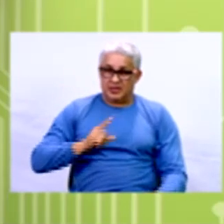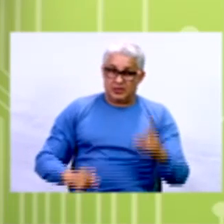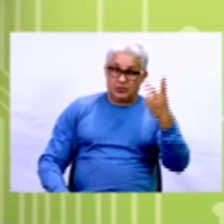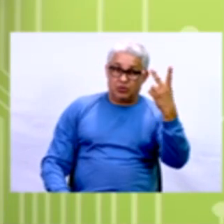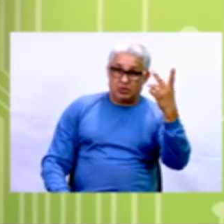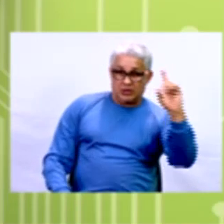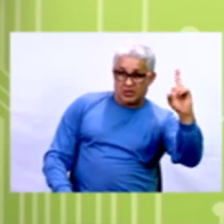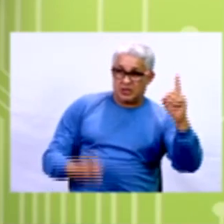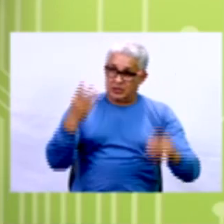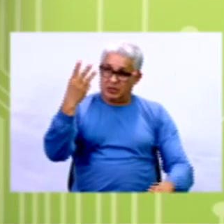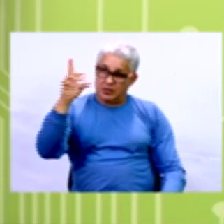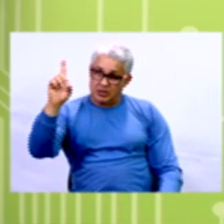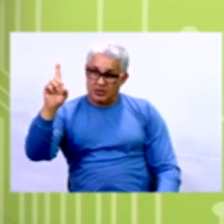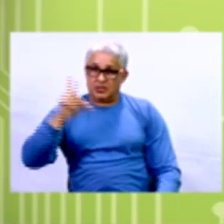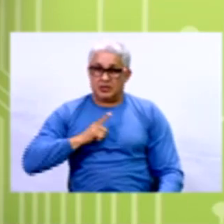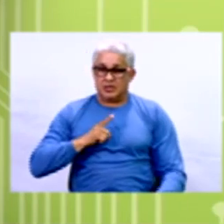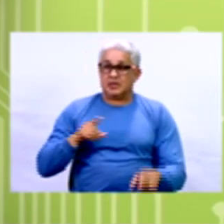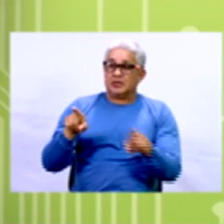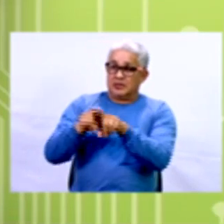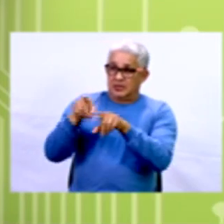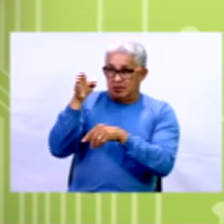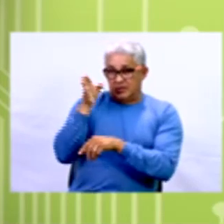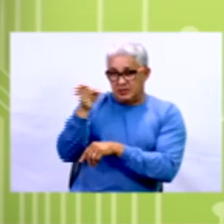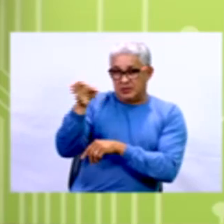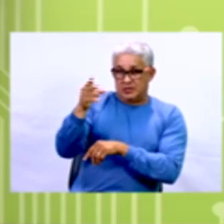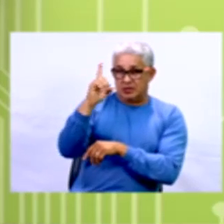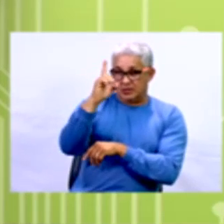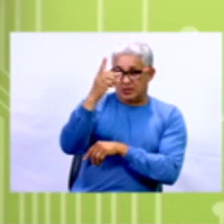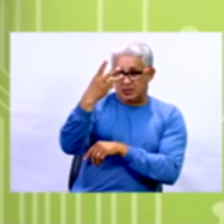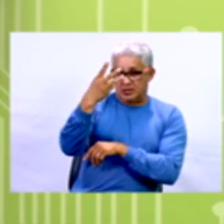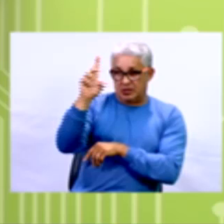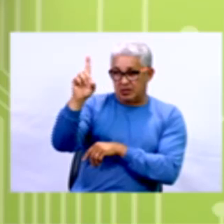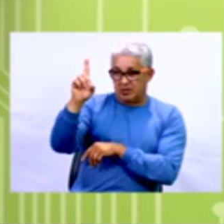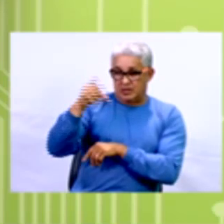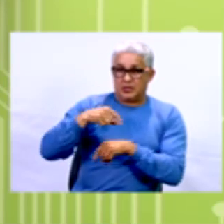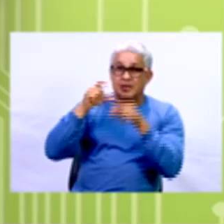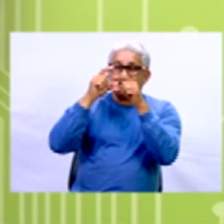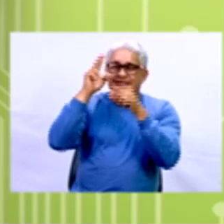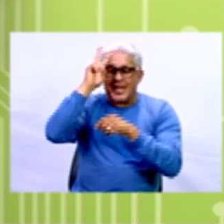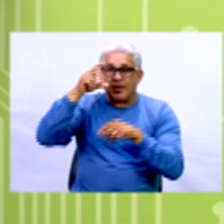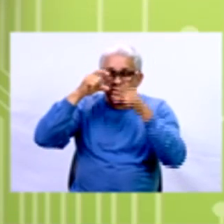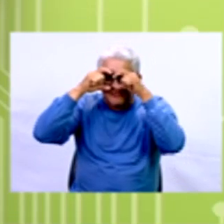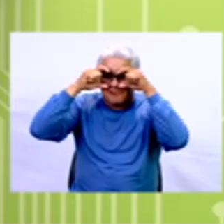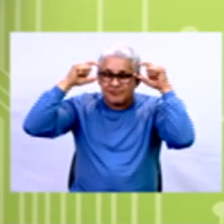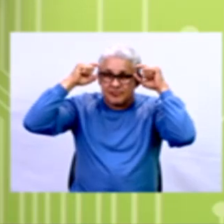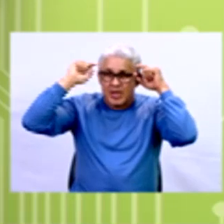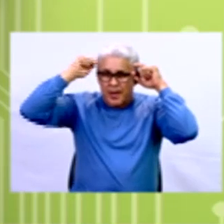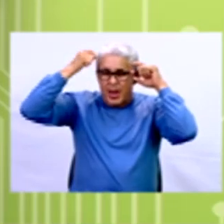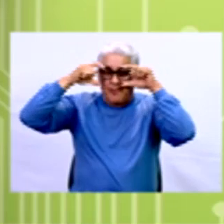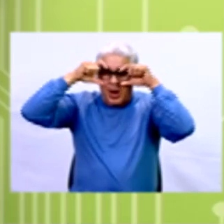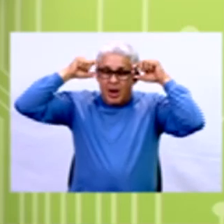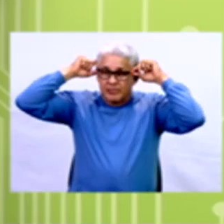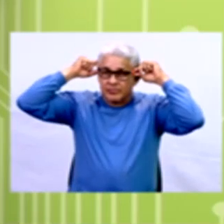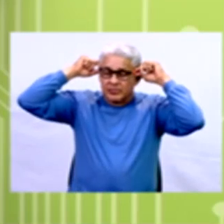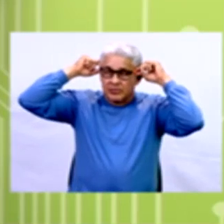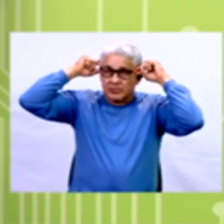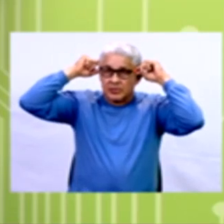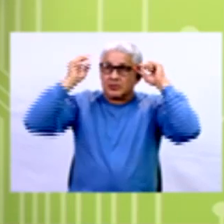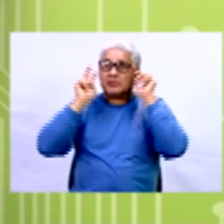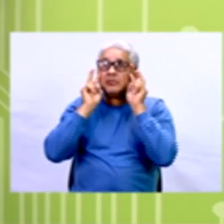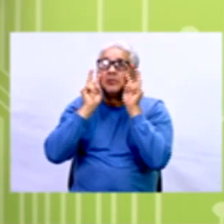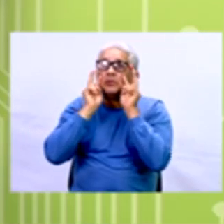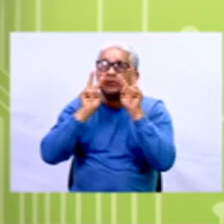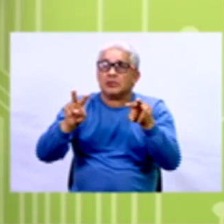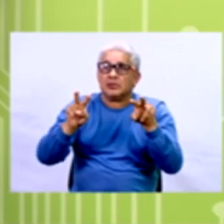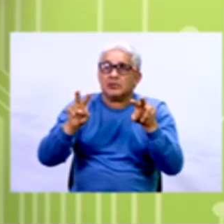do som e da imagem, um recurso de vídeo que eu coloco aquele óculos especial, aquele óculos 3D, e me permite visualizar a